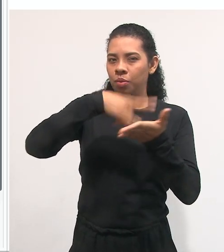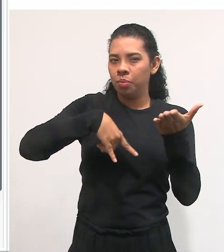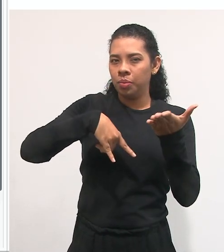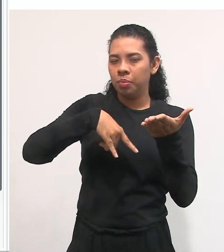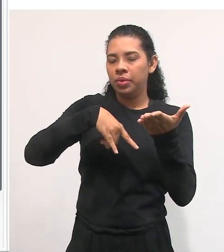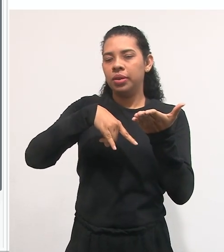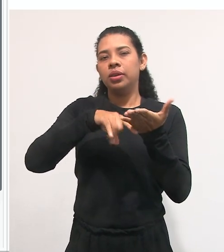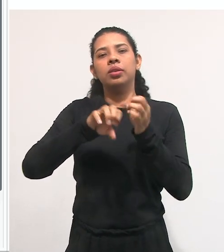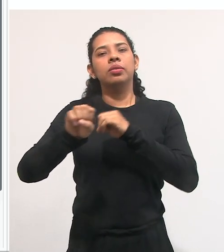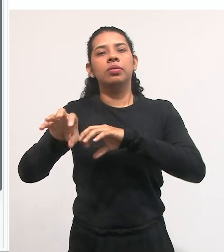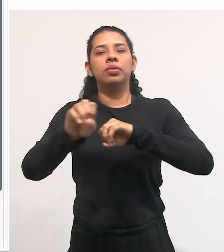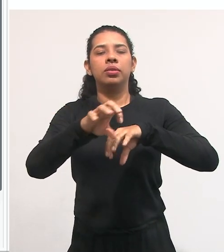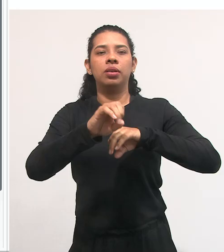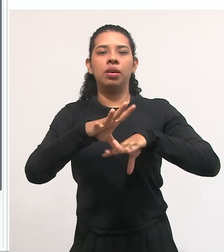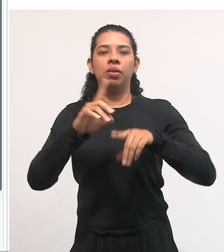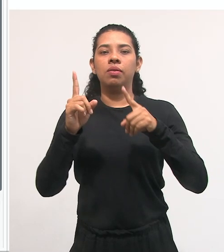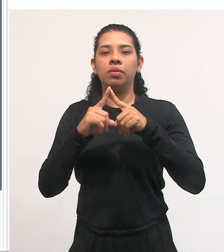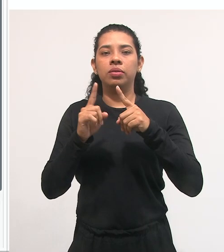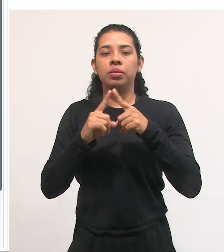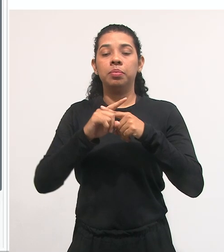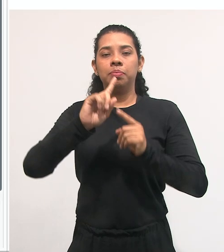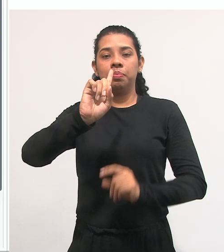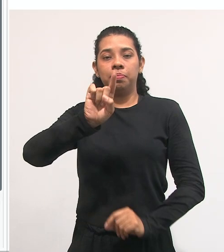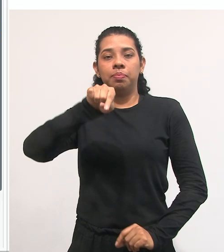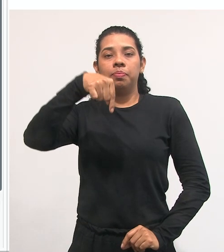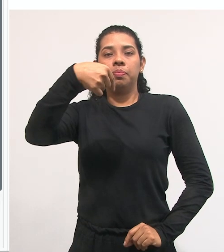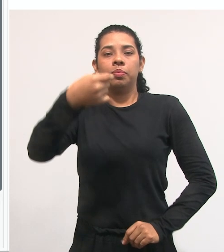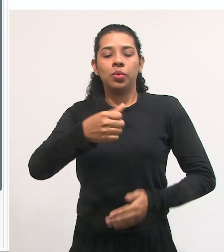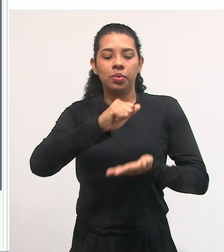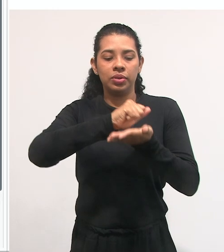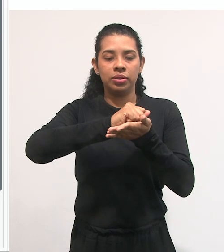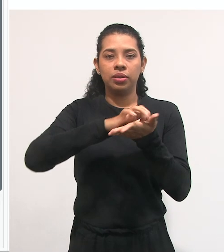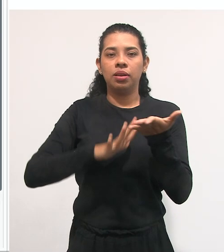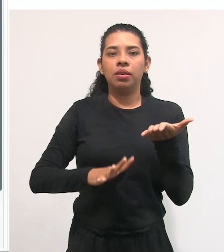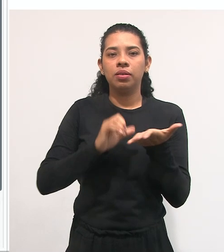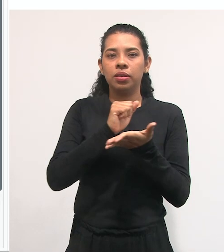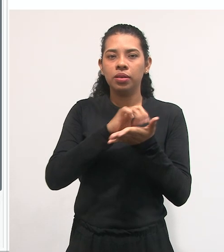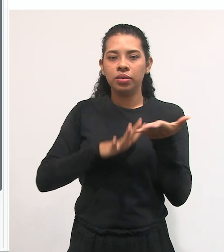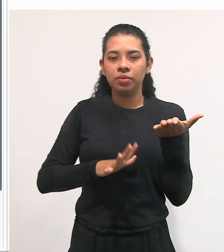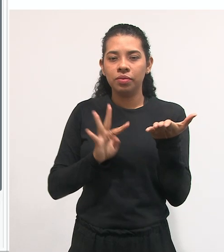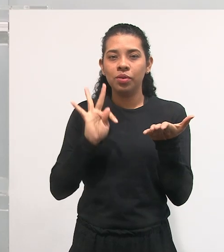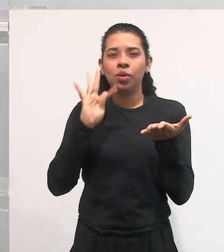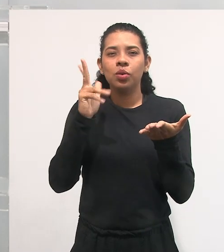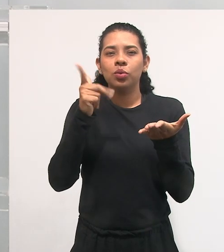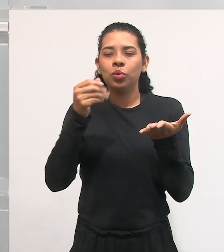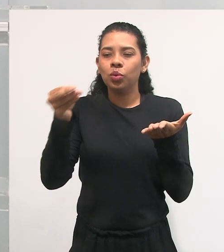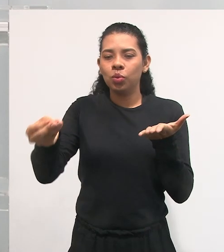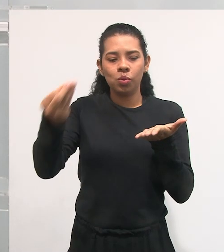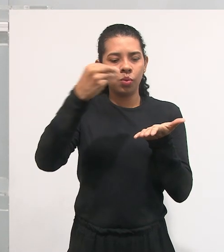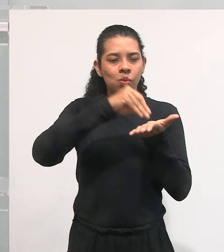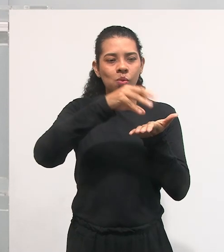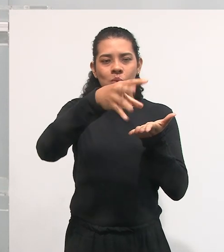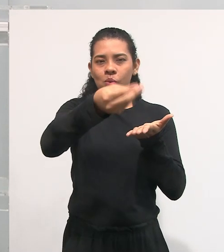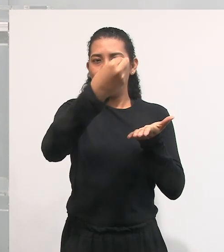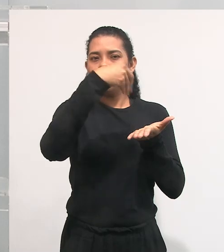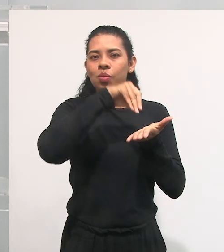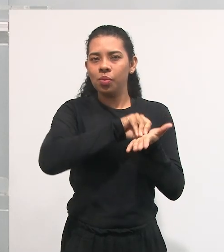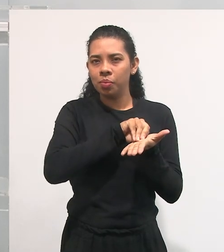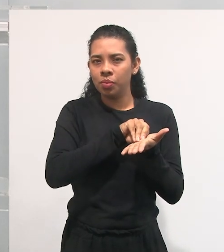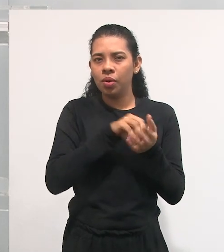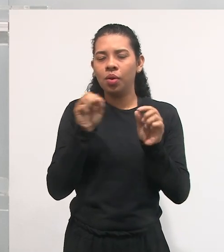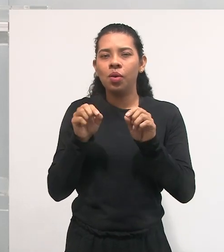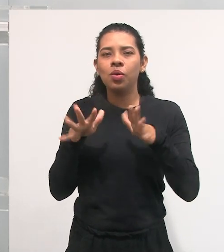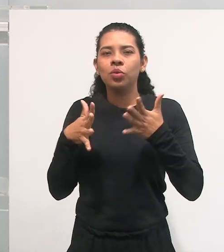as atividades, tá? Então, o meu plano de ensino e os meus projetos. Meus planos de ensino é tudo aquilo que vai estar proposto